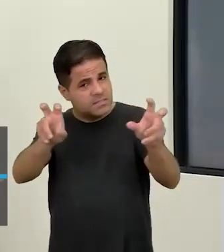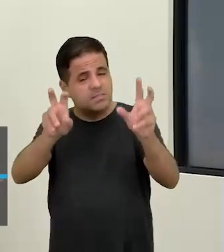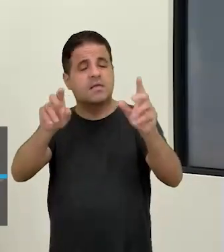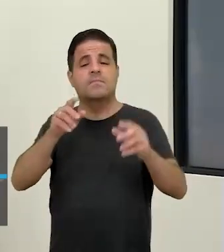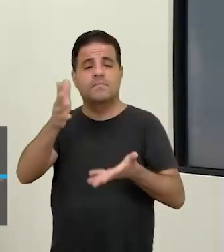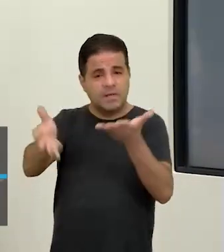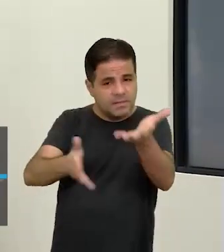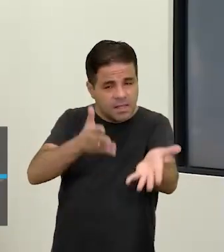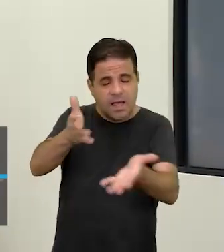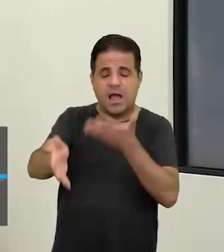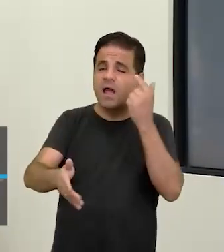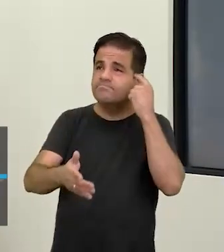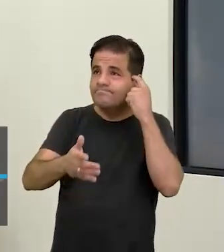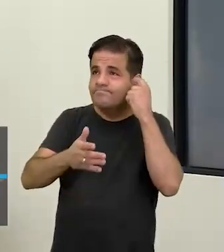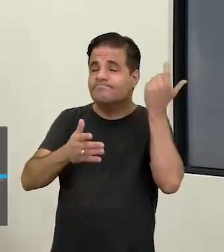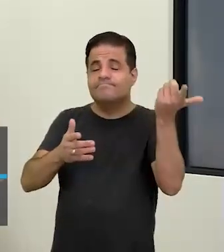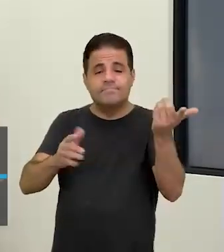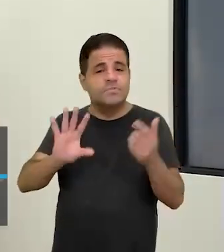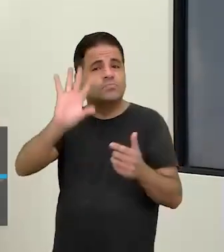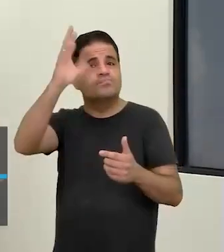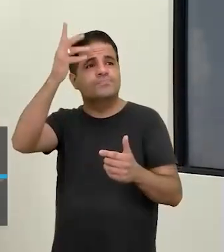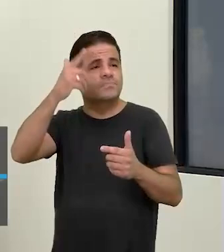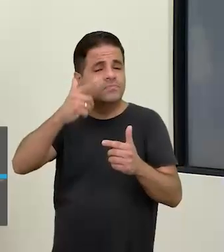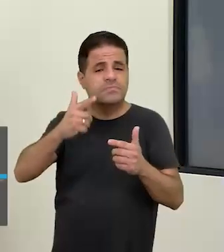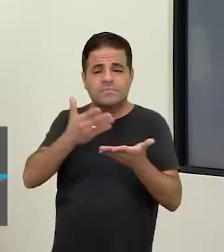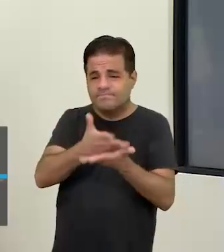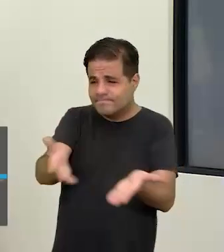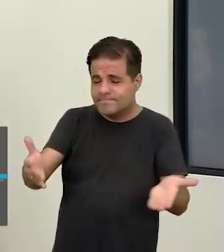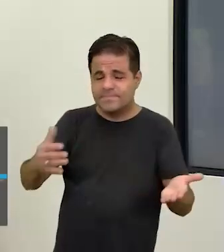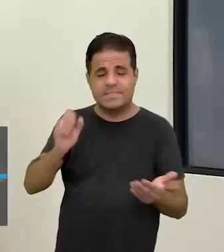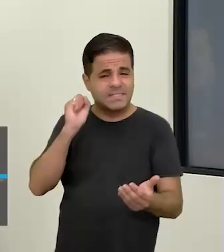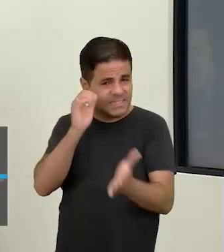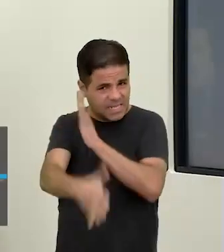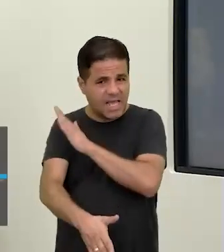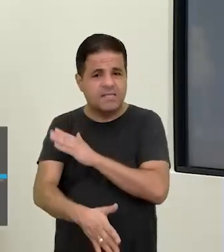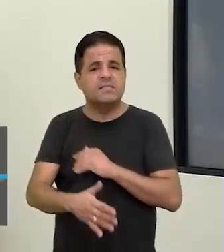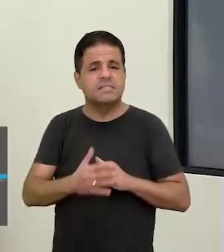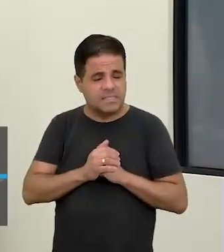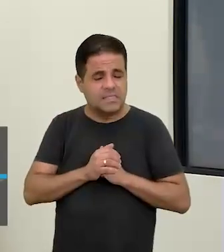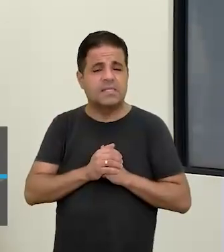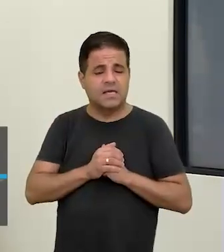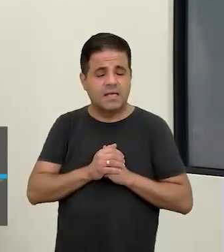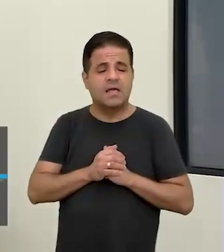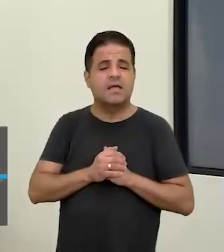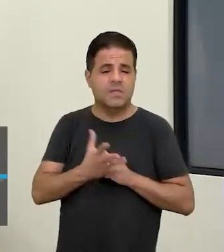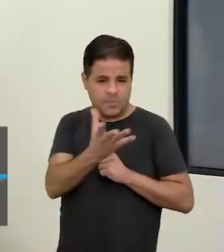também, que é justamente essas soluções, essas saídas,